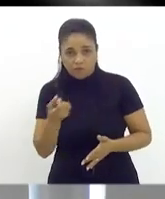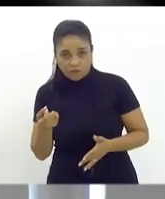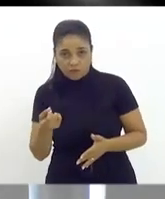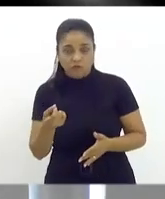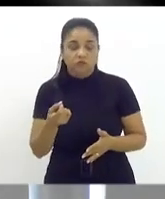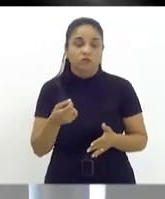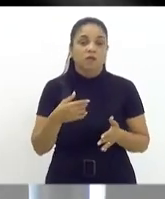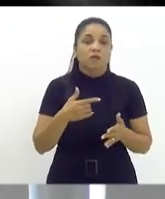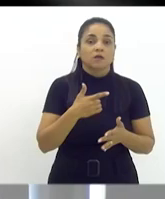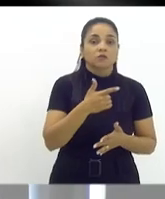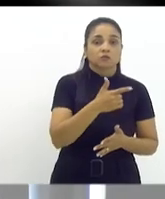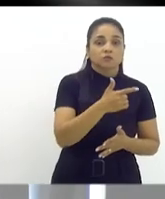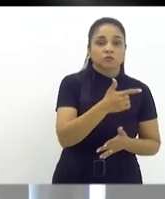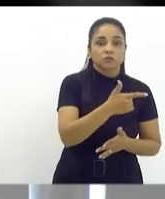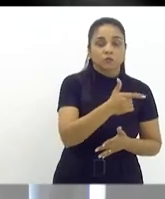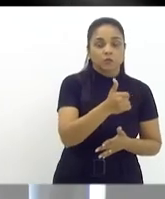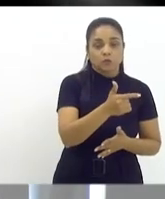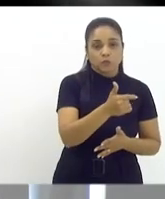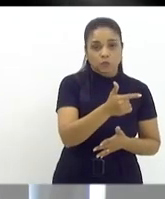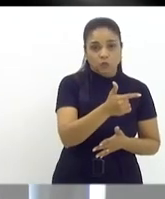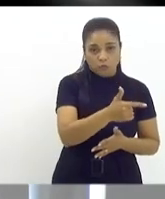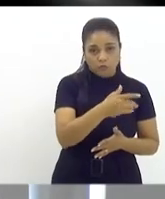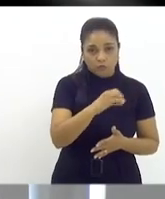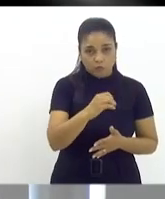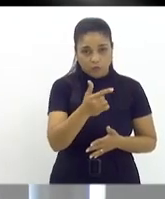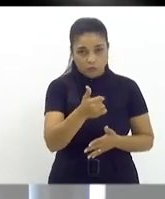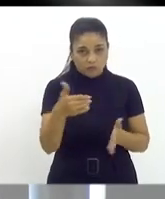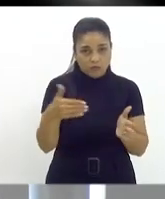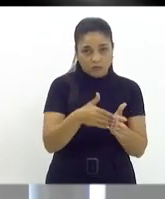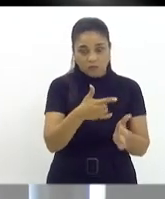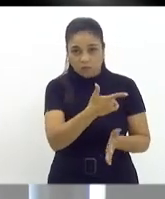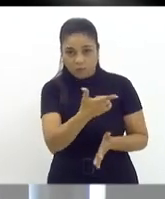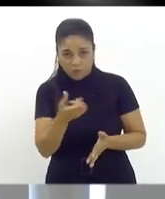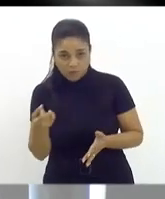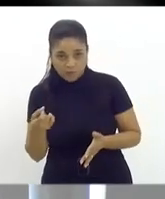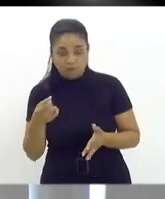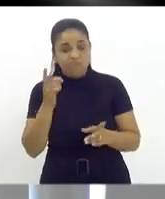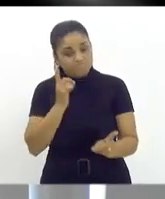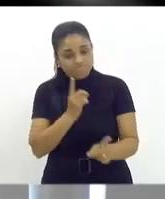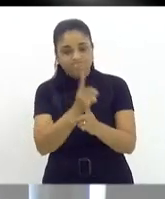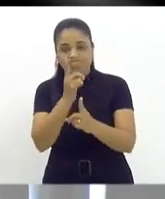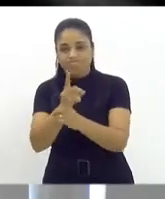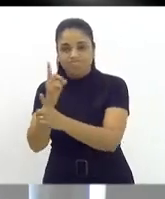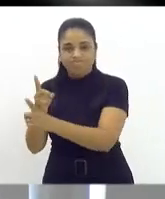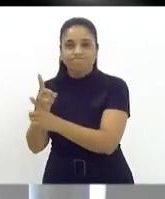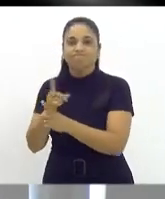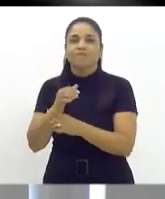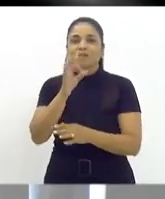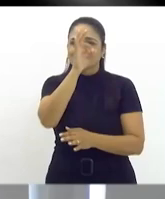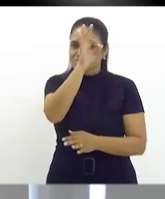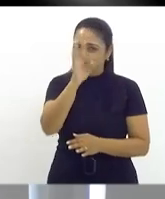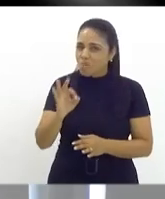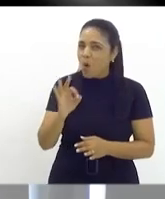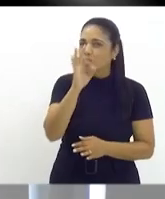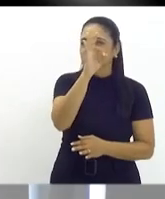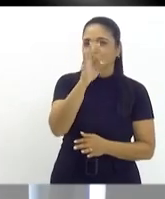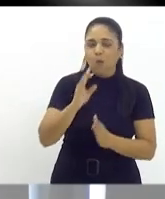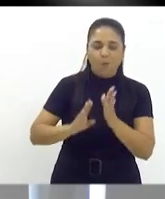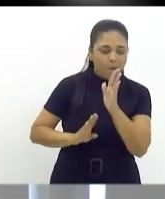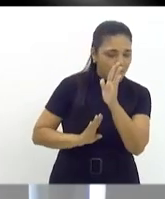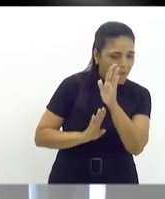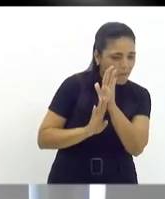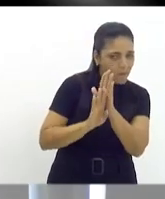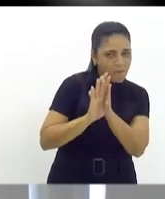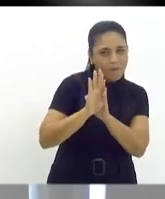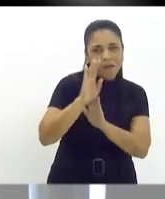a 2020 e também mais uma vez nós identificamos né um percentual muito alto de